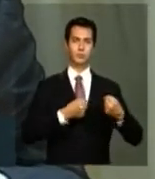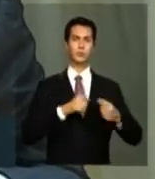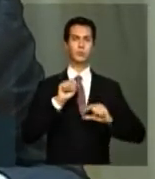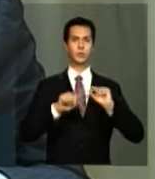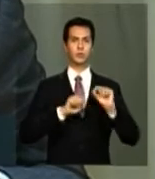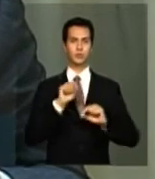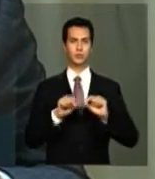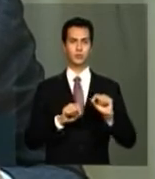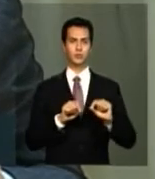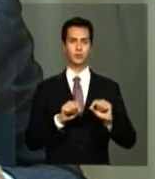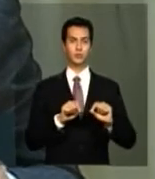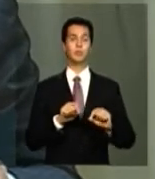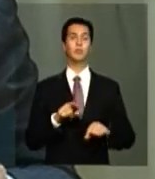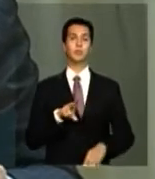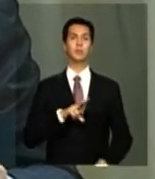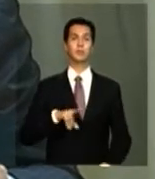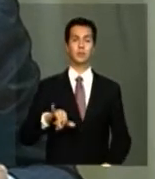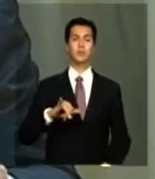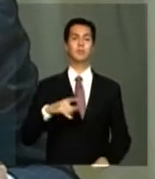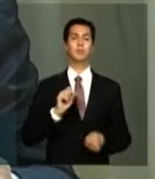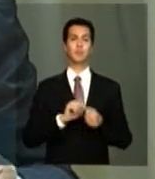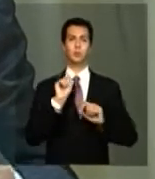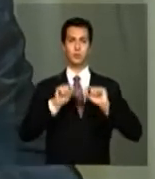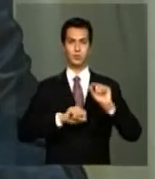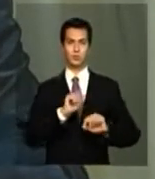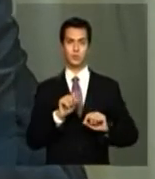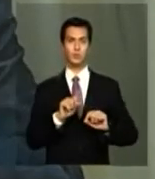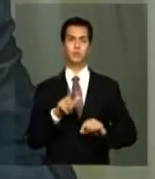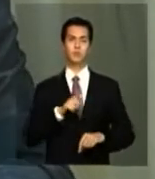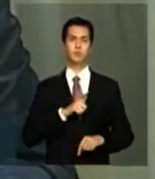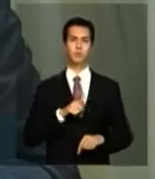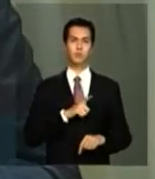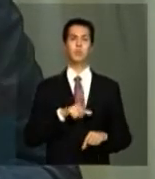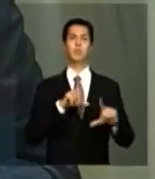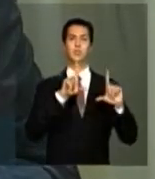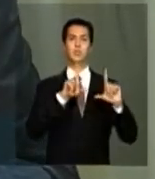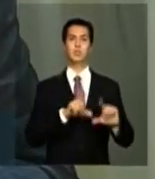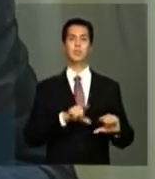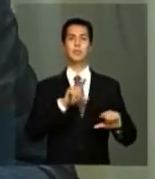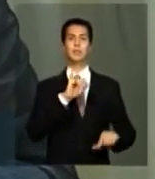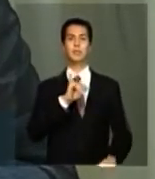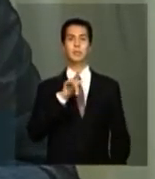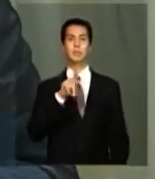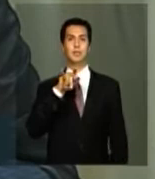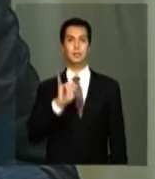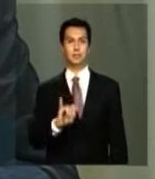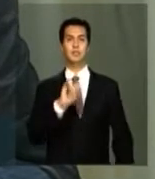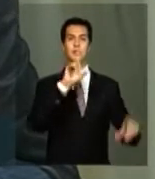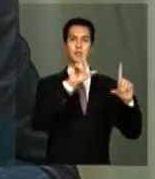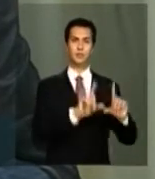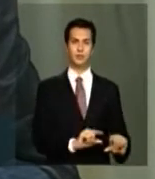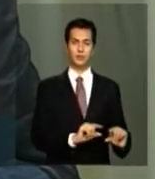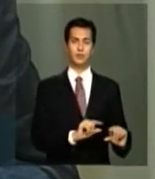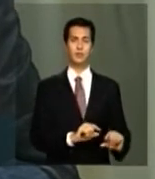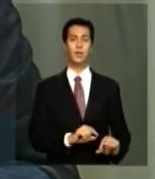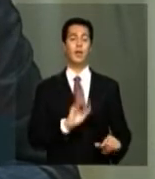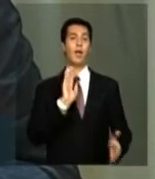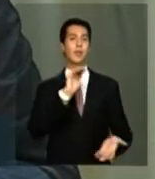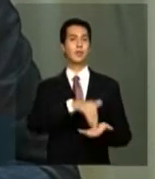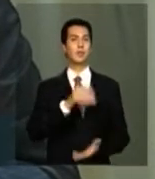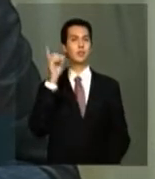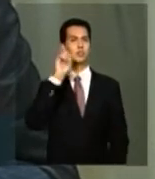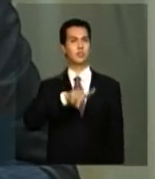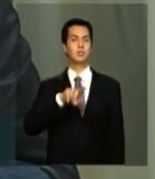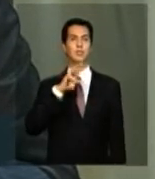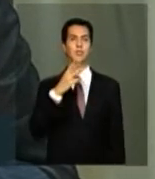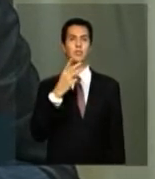tributárias será feita a redução do IPI válida até dia 31 de